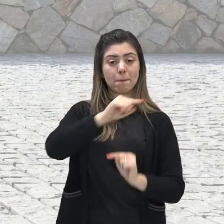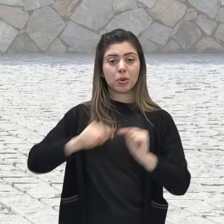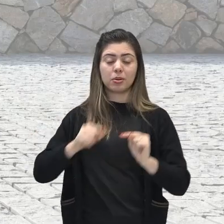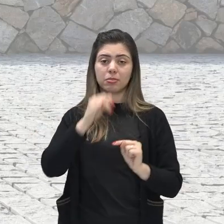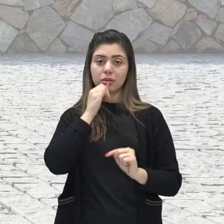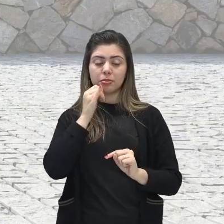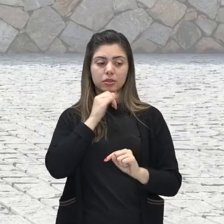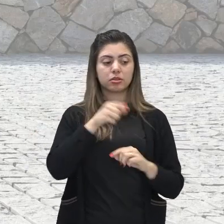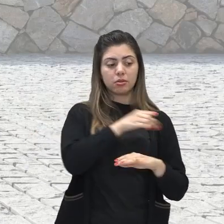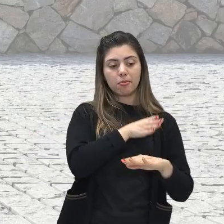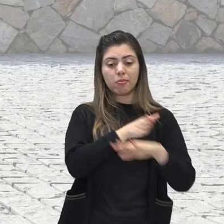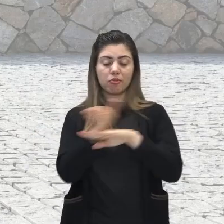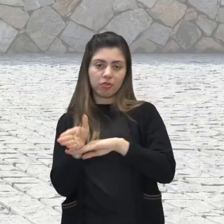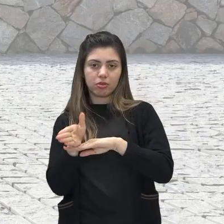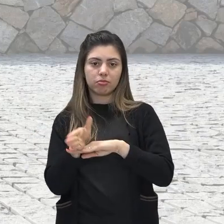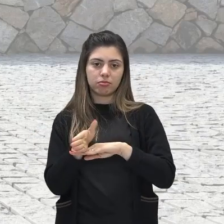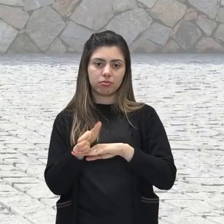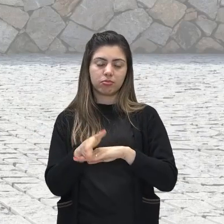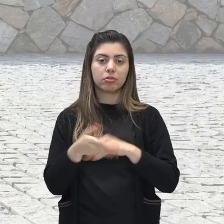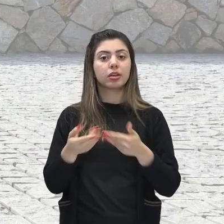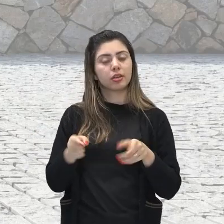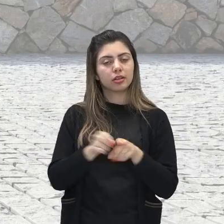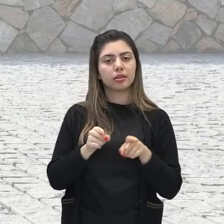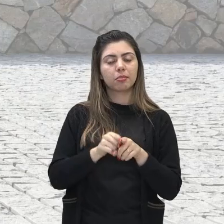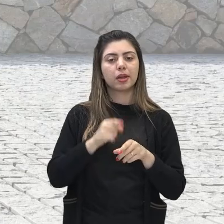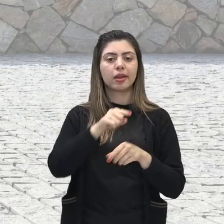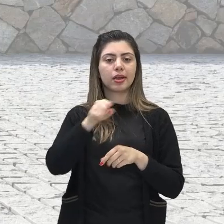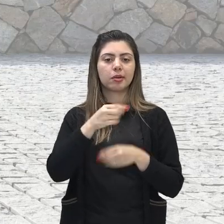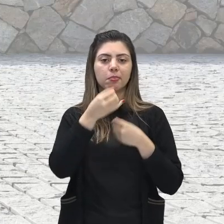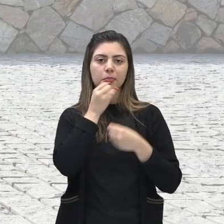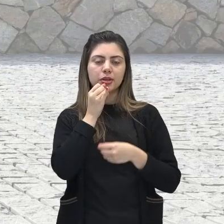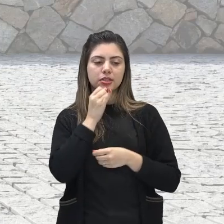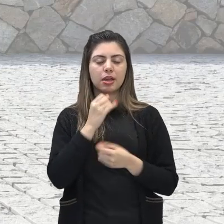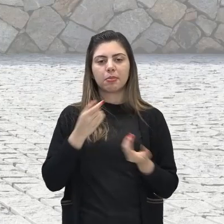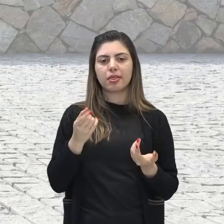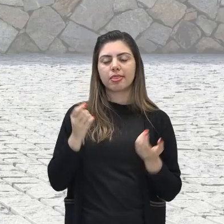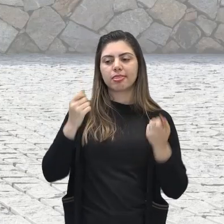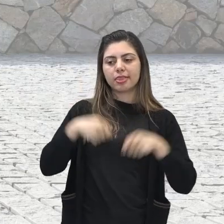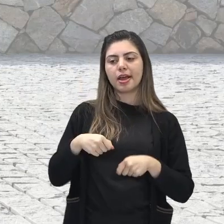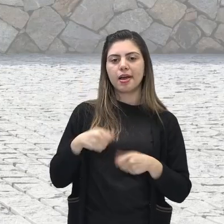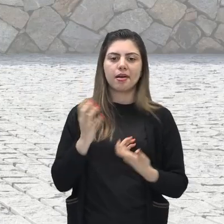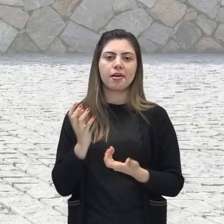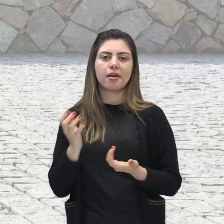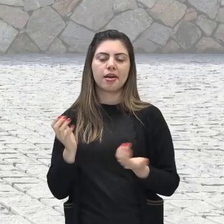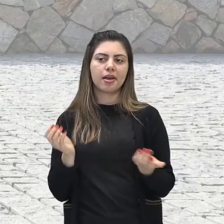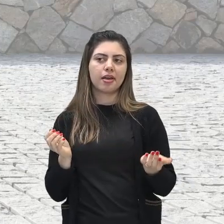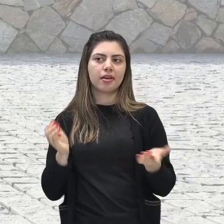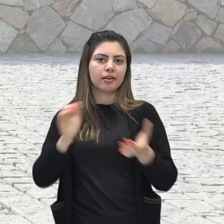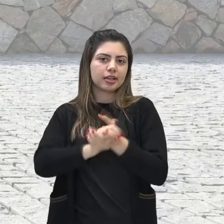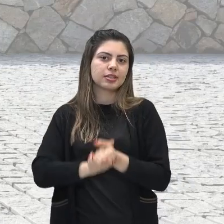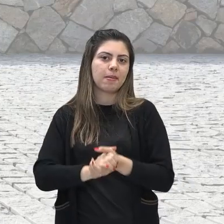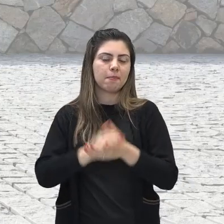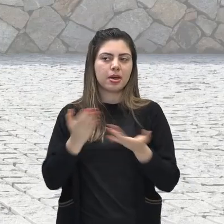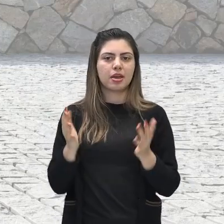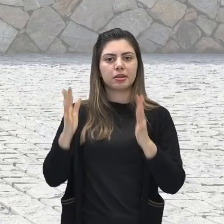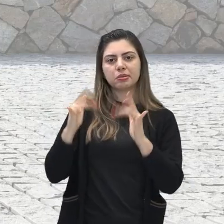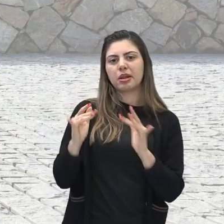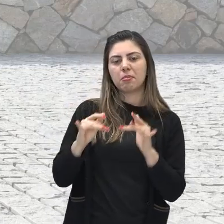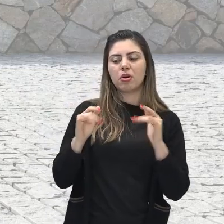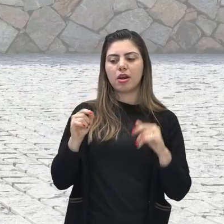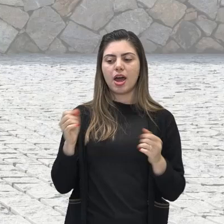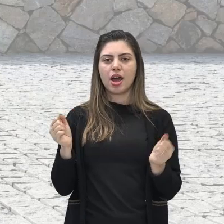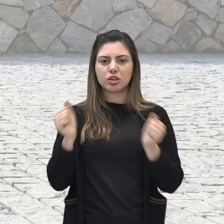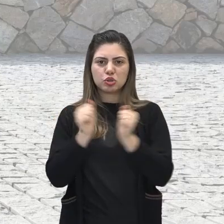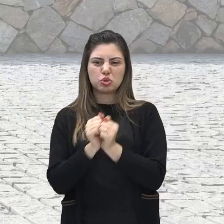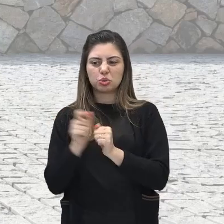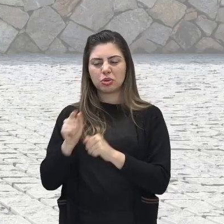proibido também que pessoas negras tivessem relacionamentos pessoais e casassem ou tivessem